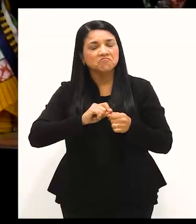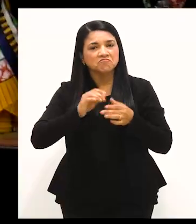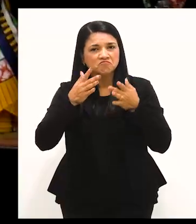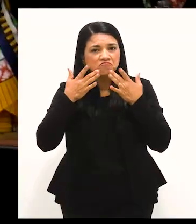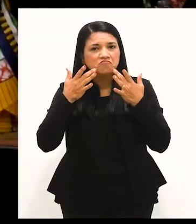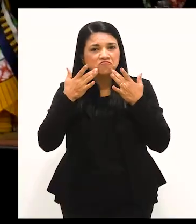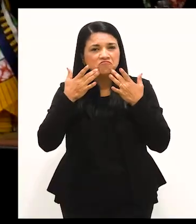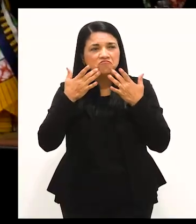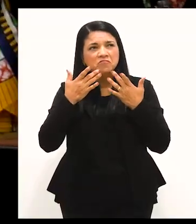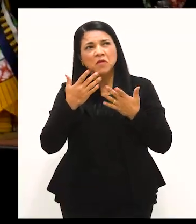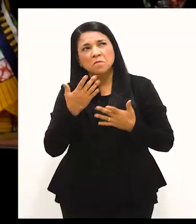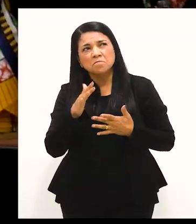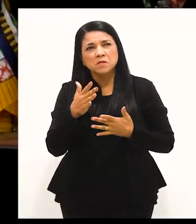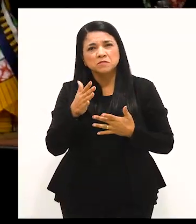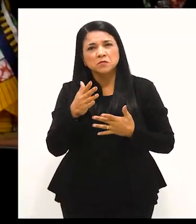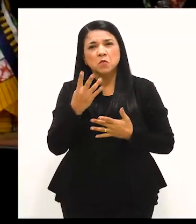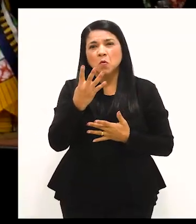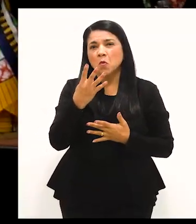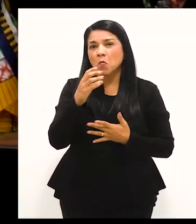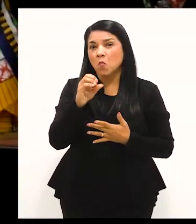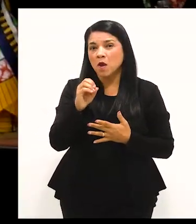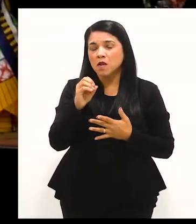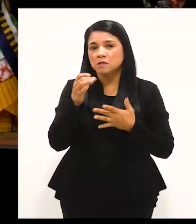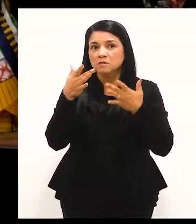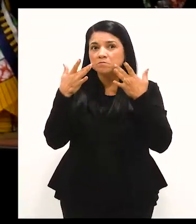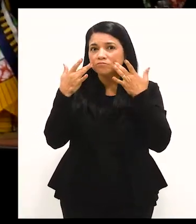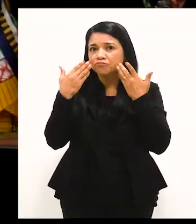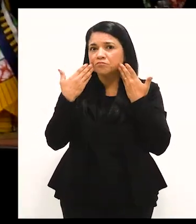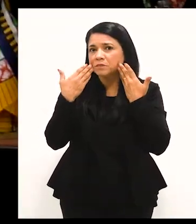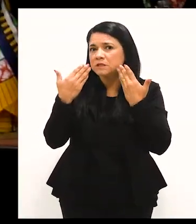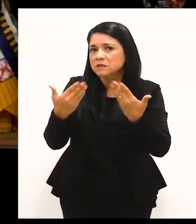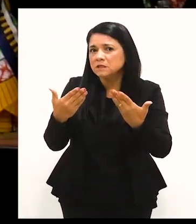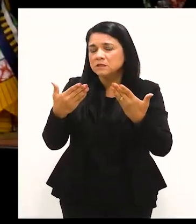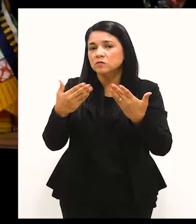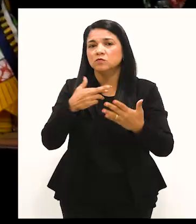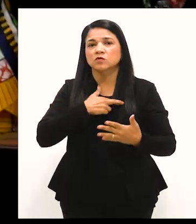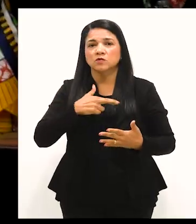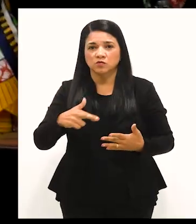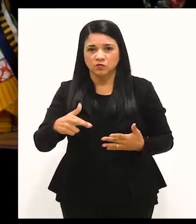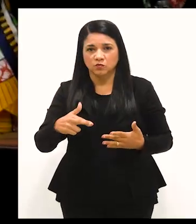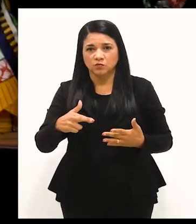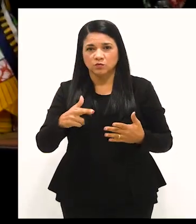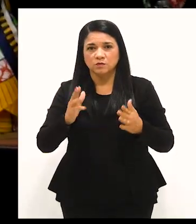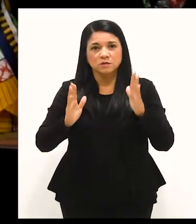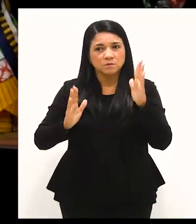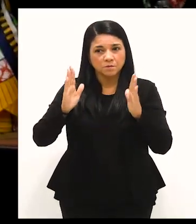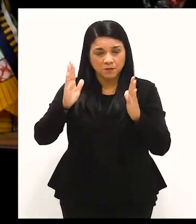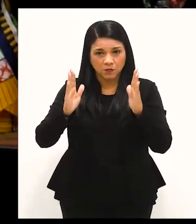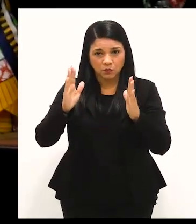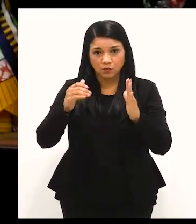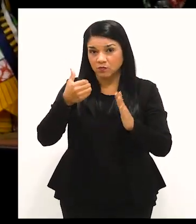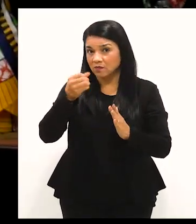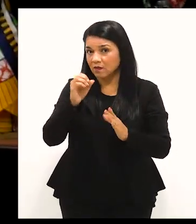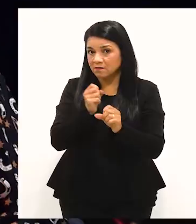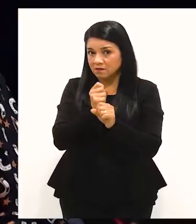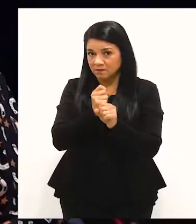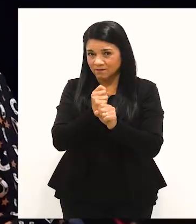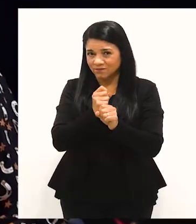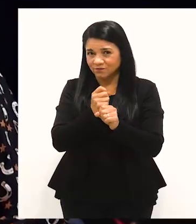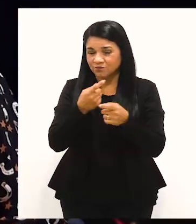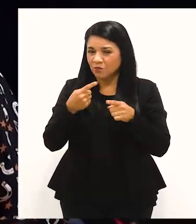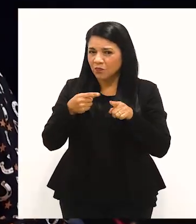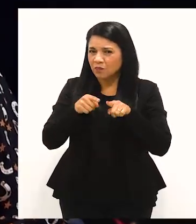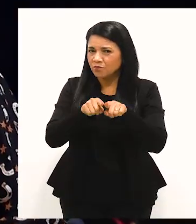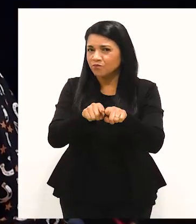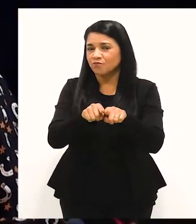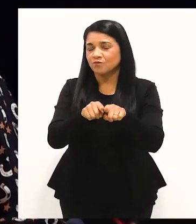sim. Tivemos aí uma média de uns 40 espetáculos religiosos que a gente fez nesse período todo. Mas o patrocínio não